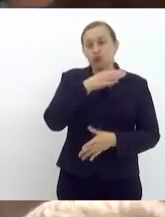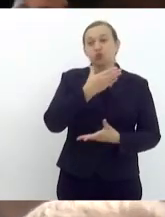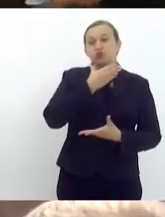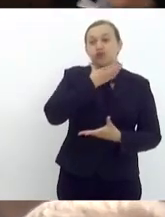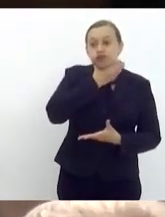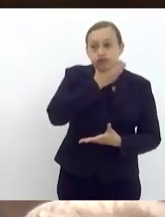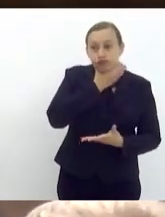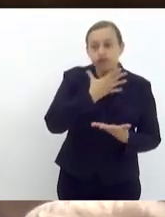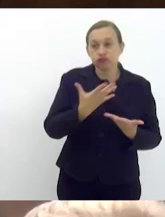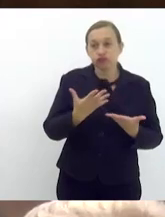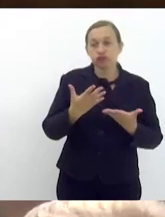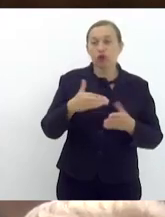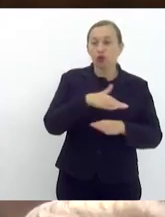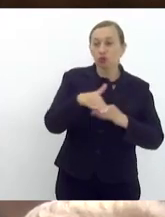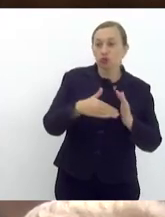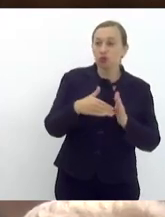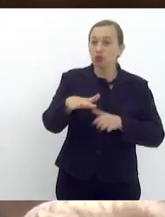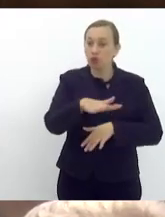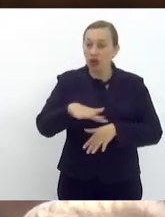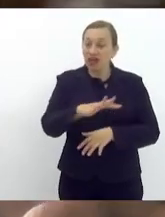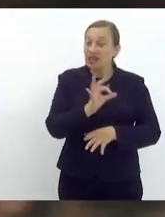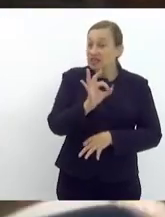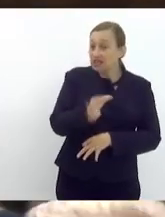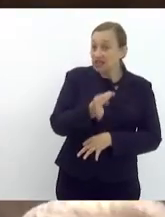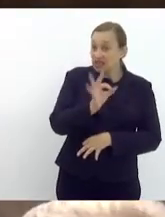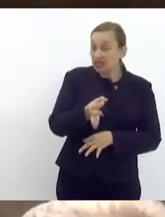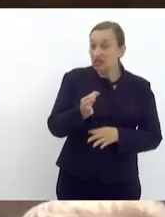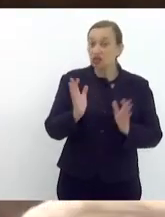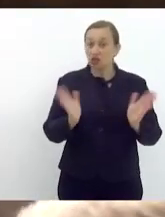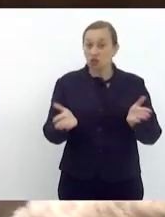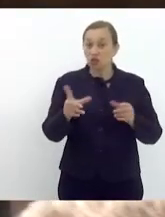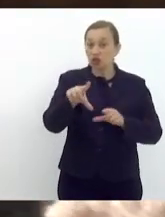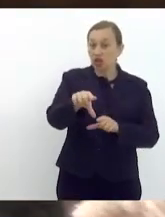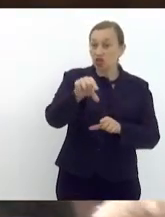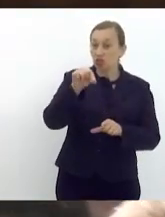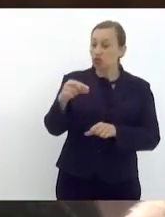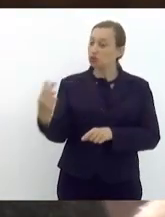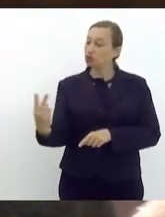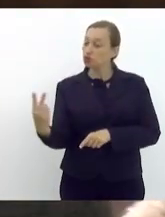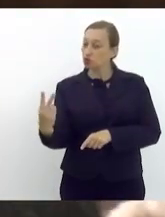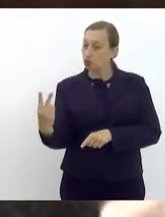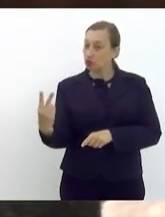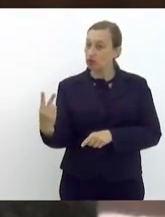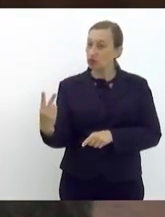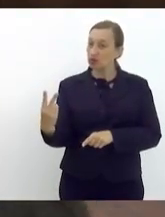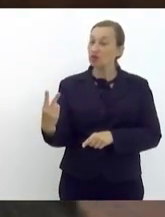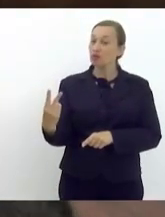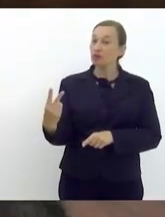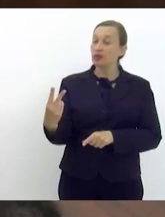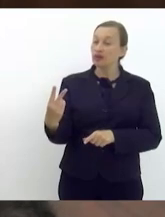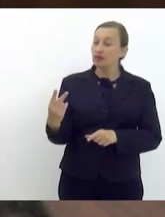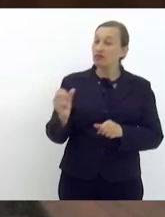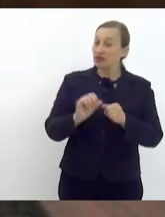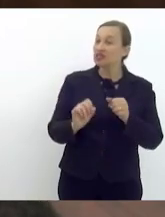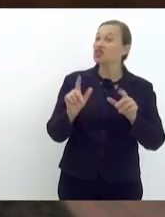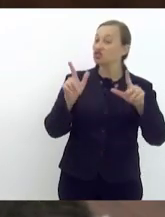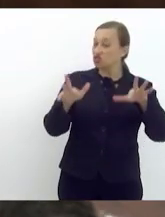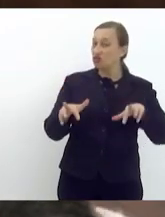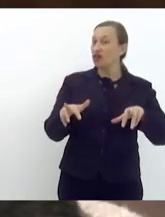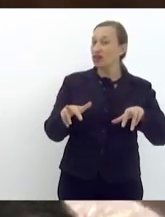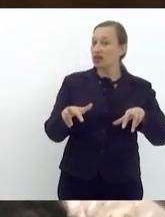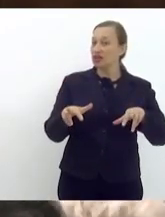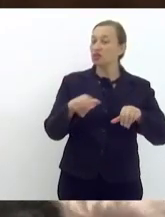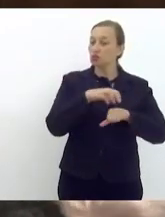setores, e eu tenho certeza que hoje a eleição de Adolfo e de Charles vai fazer com que